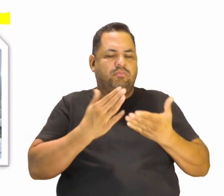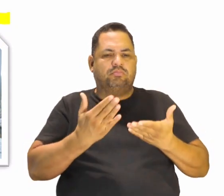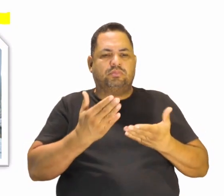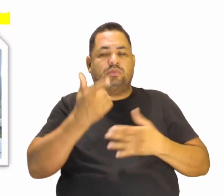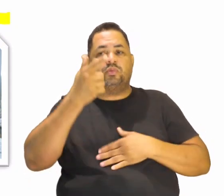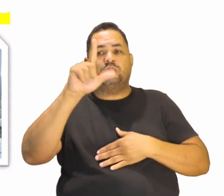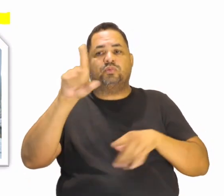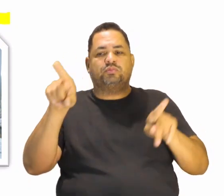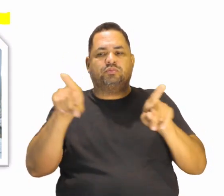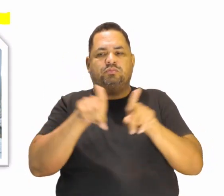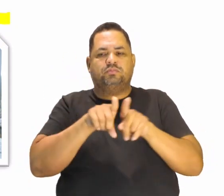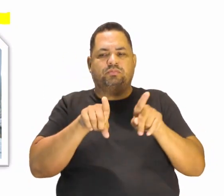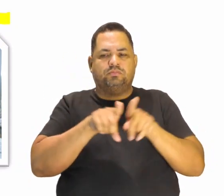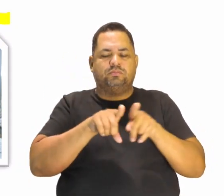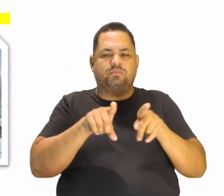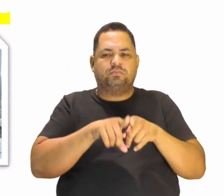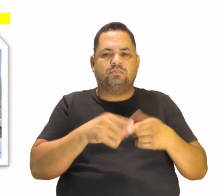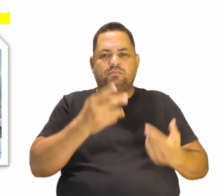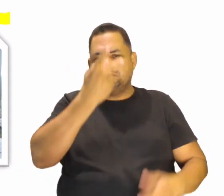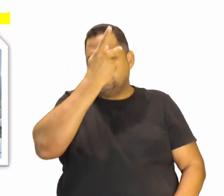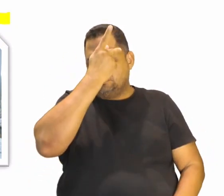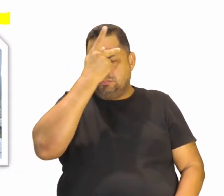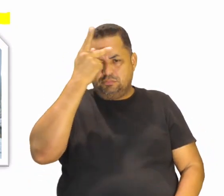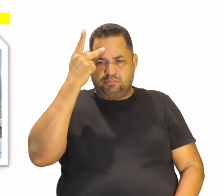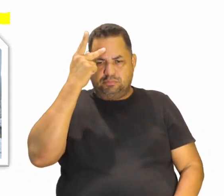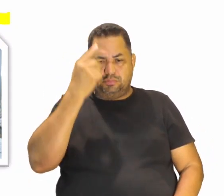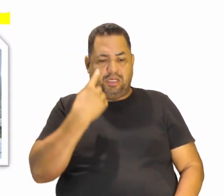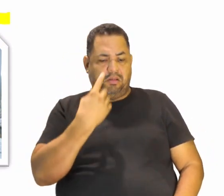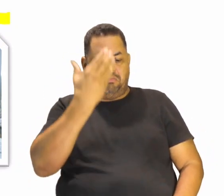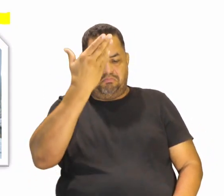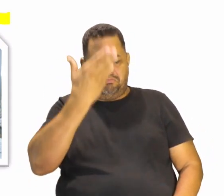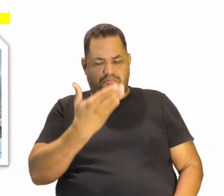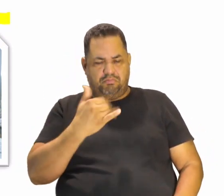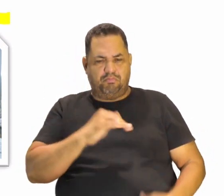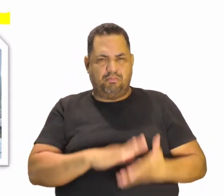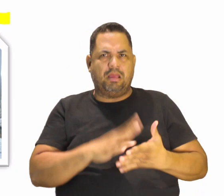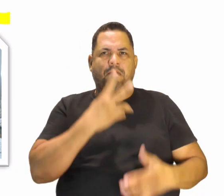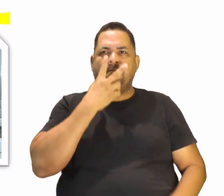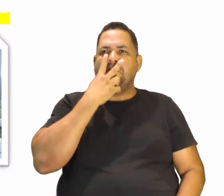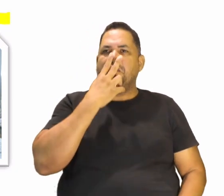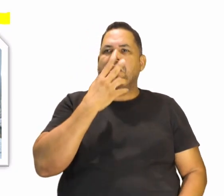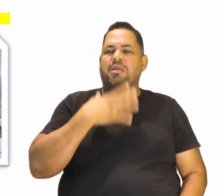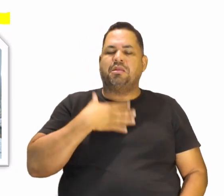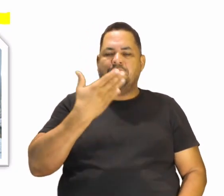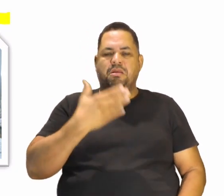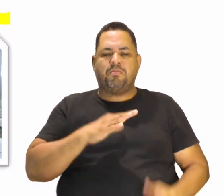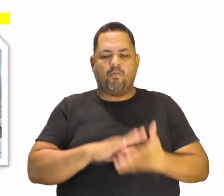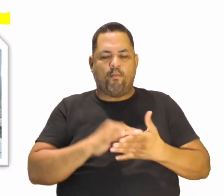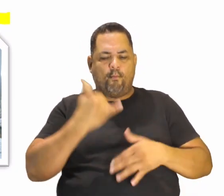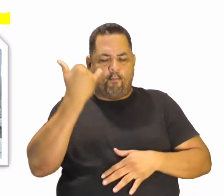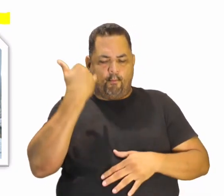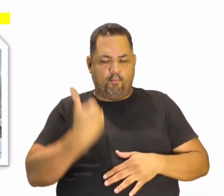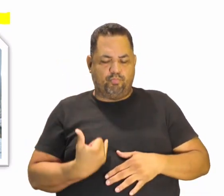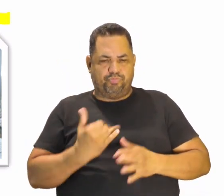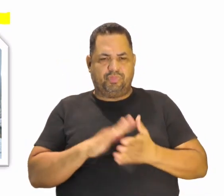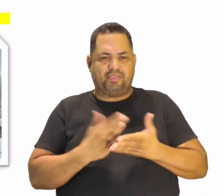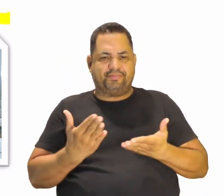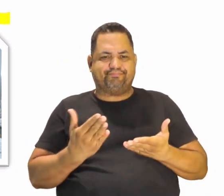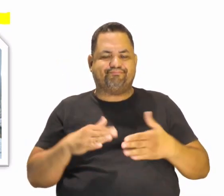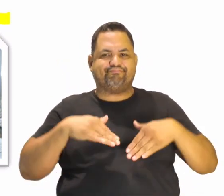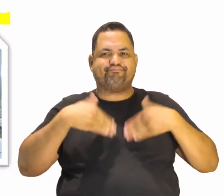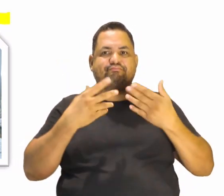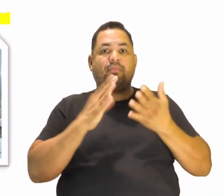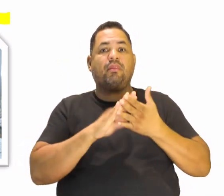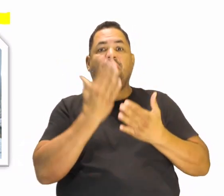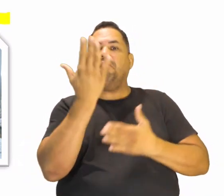Que aí essa pessoa ela se enxerga ainda muito magra, muito fina, com pouca estrutura corporal e quando ela se olha